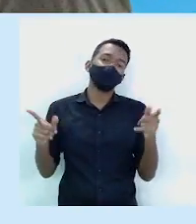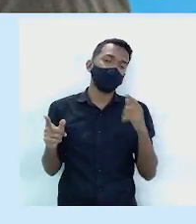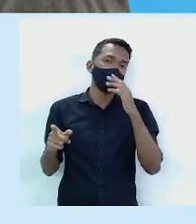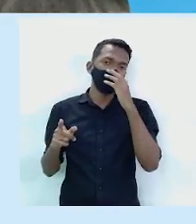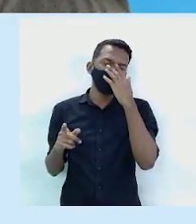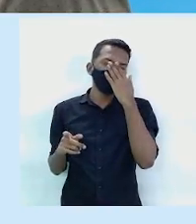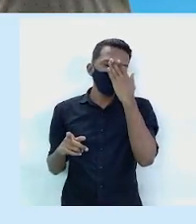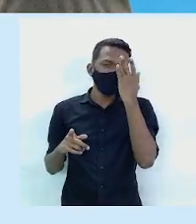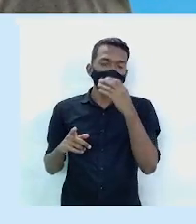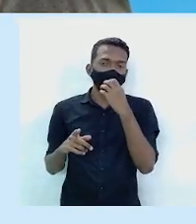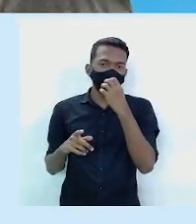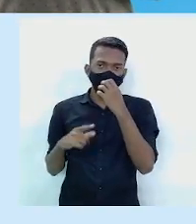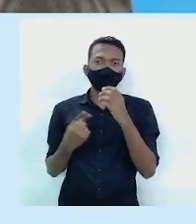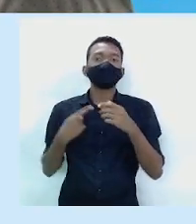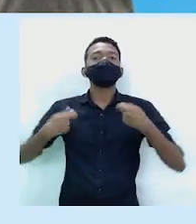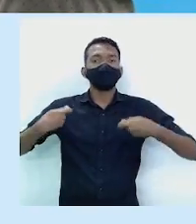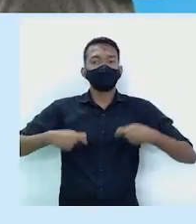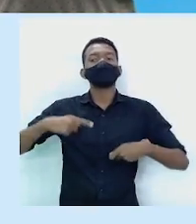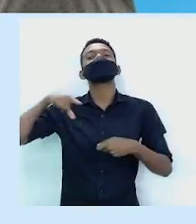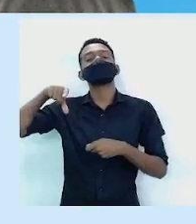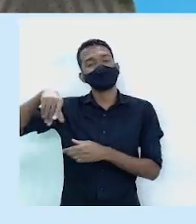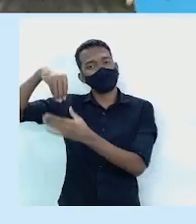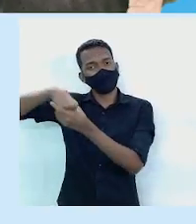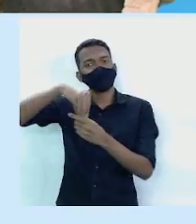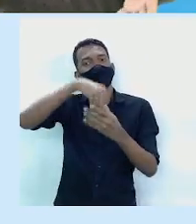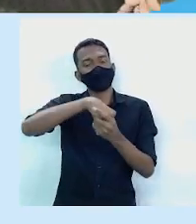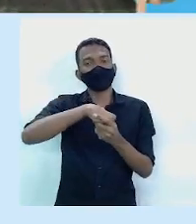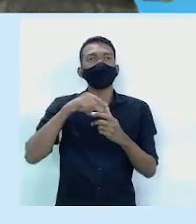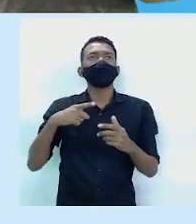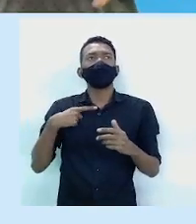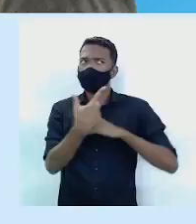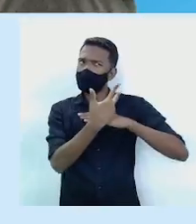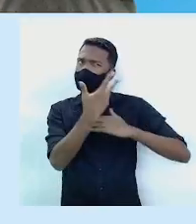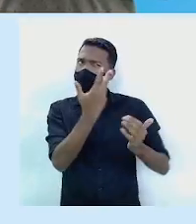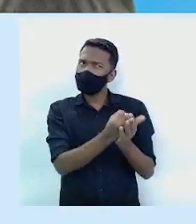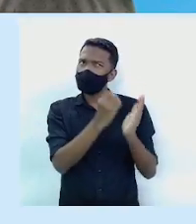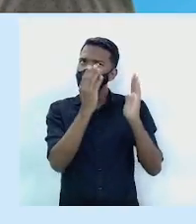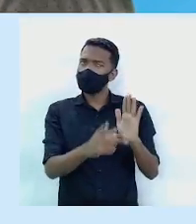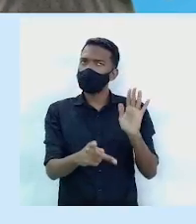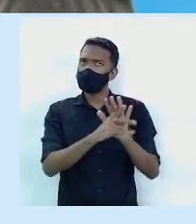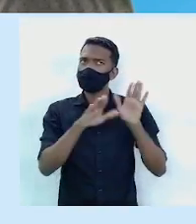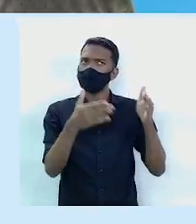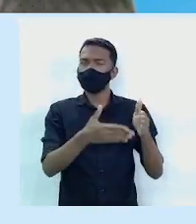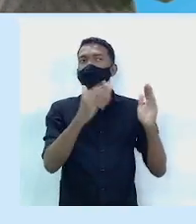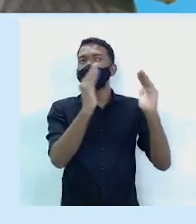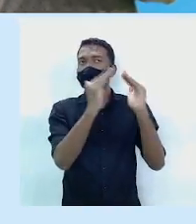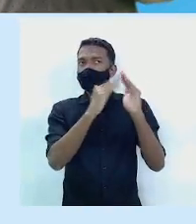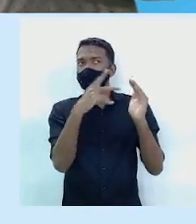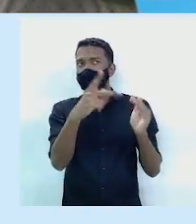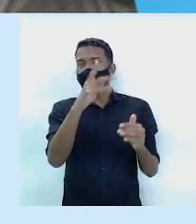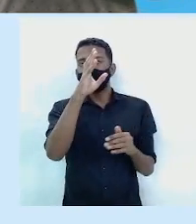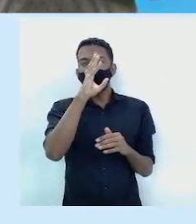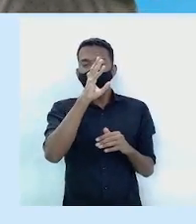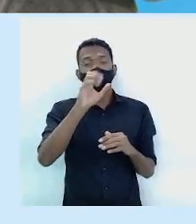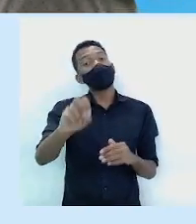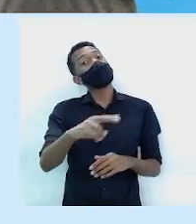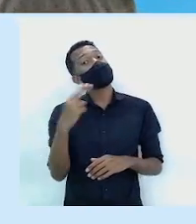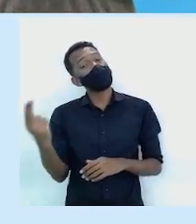Então tem que ter tudo isso em mente, né? Vai ser uma aula gravada para os alunos assistirem em casa, ou vai